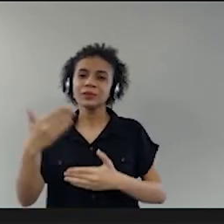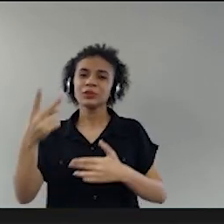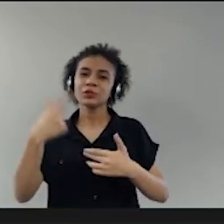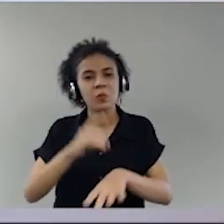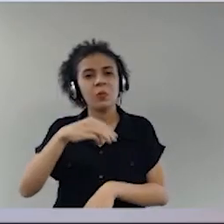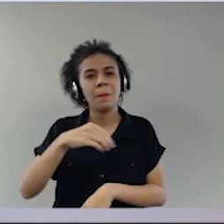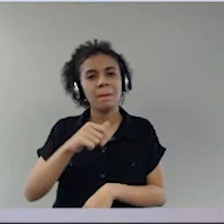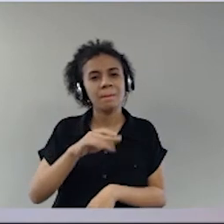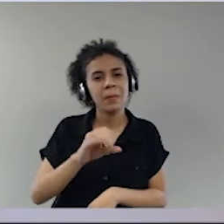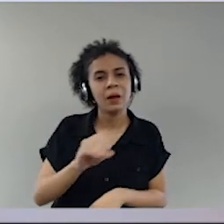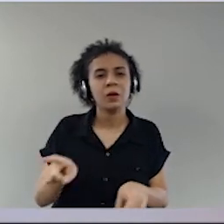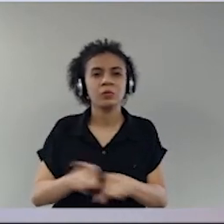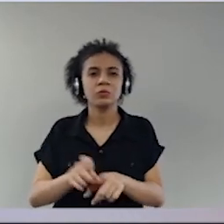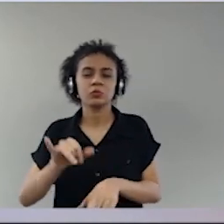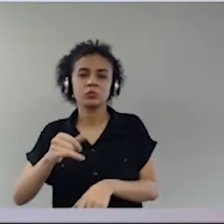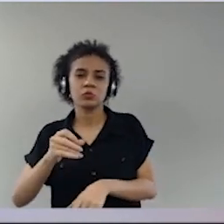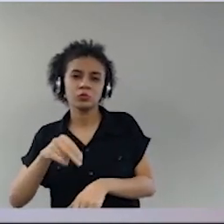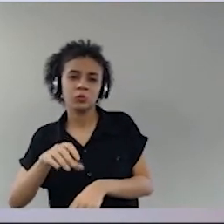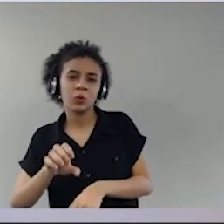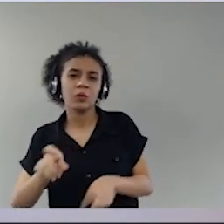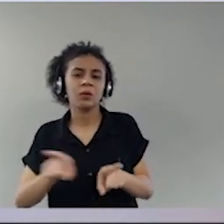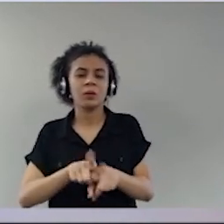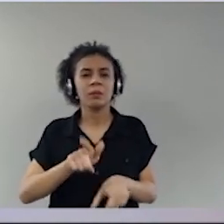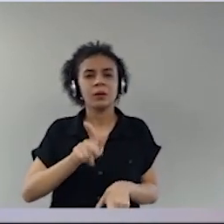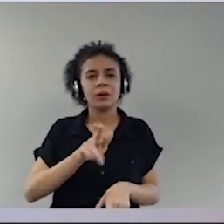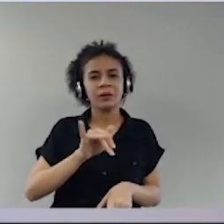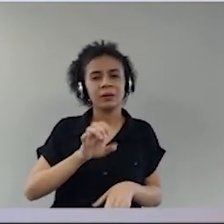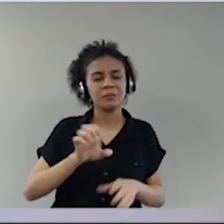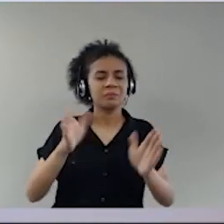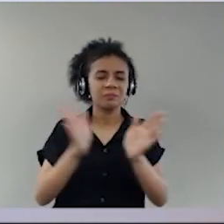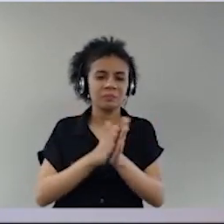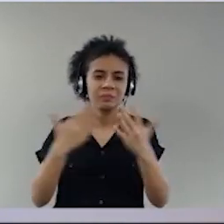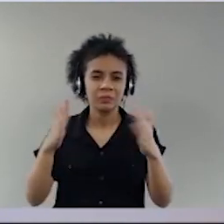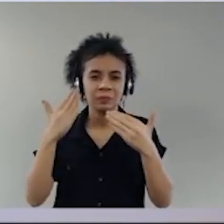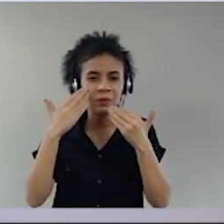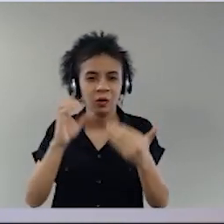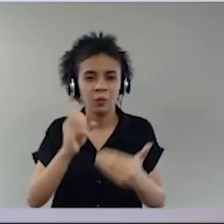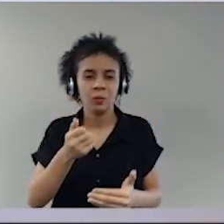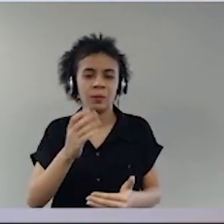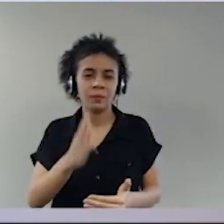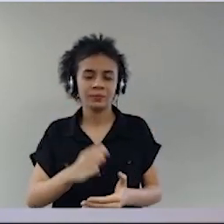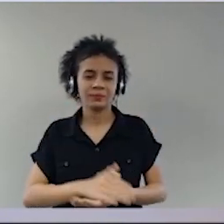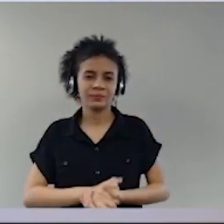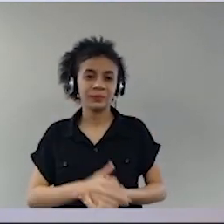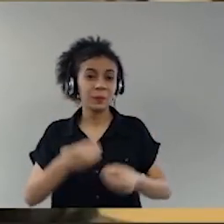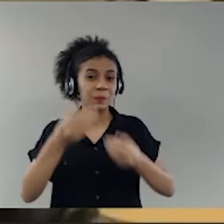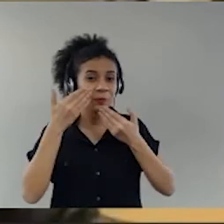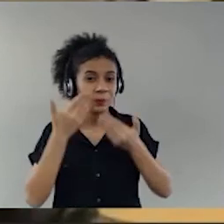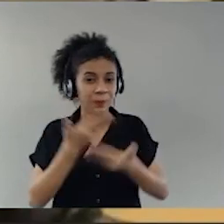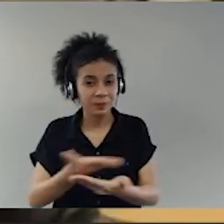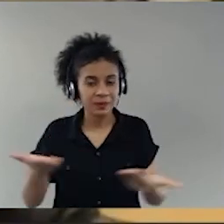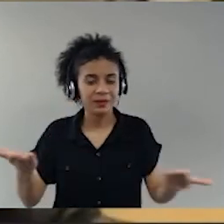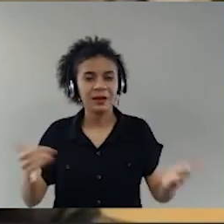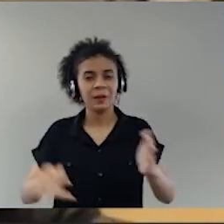breve. Doutora Grace, muito obrigado, parabéns ao OAB. Muito obrigado pela